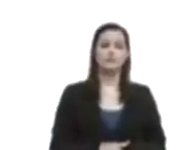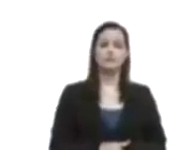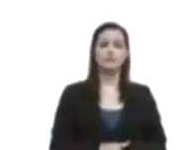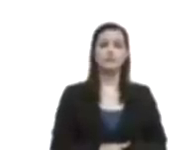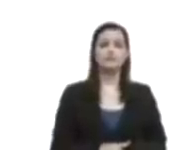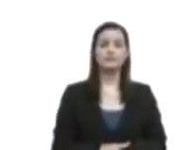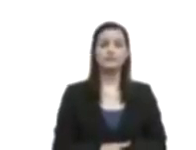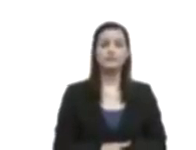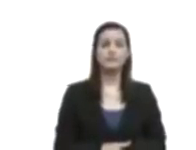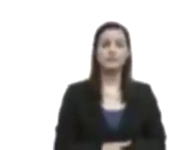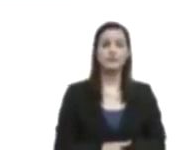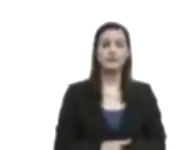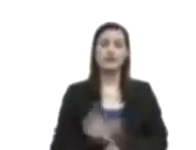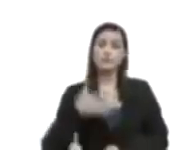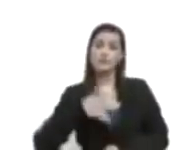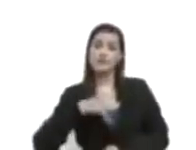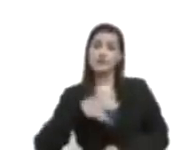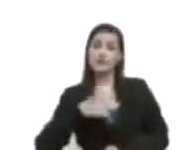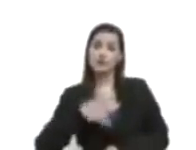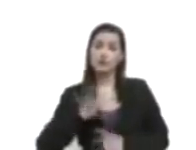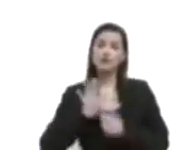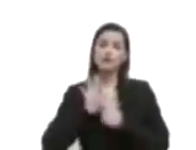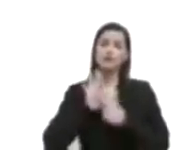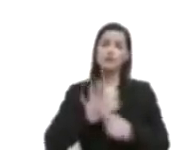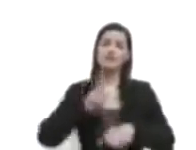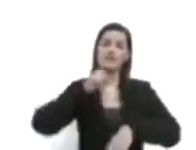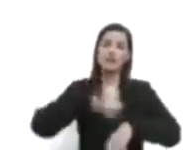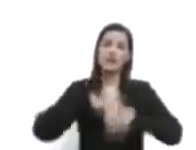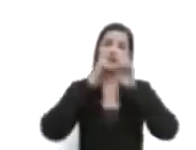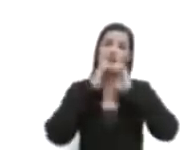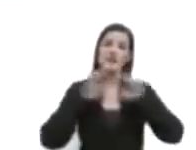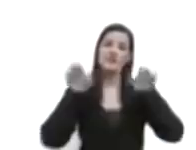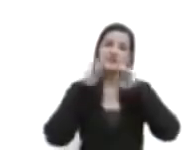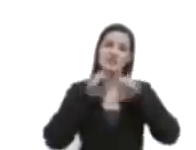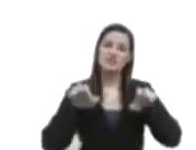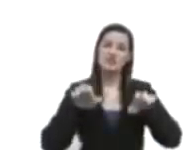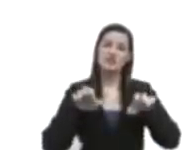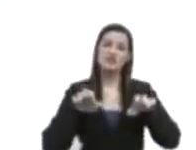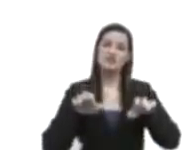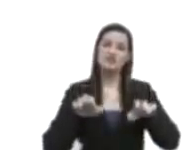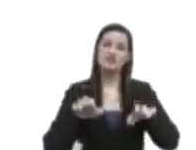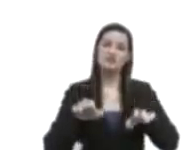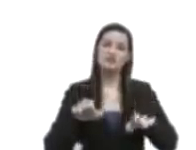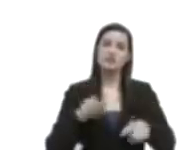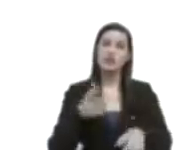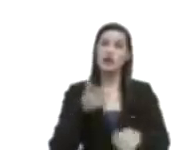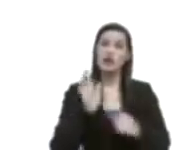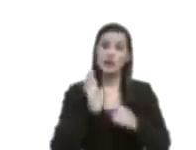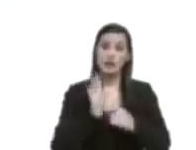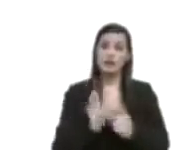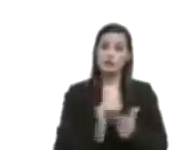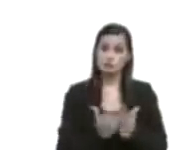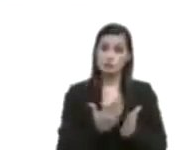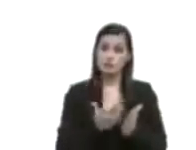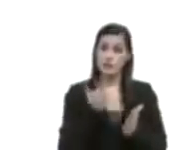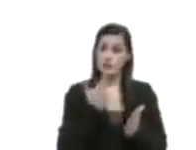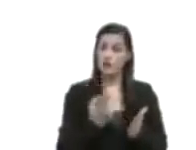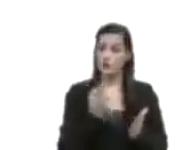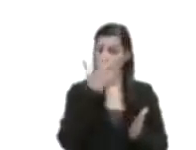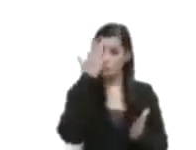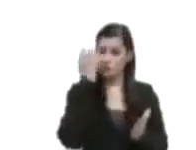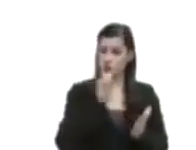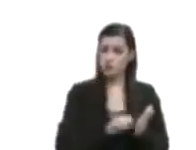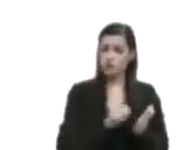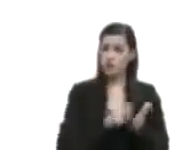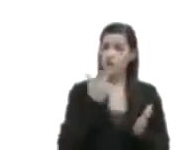no evangelismo, 1 Coríntios 9:16, ai de mim, se não pregar o evangelho. Você tem misericórdia daquele patrão